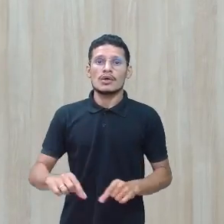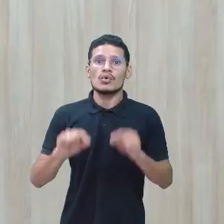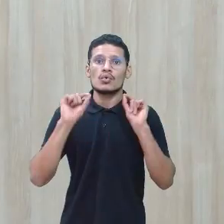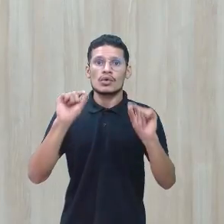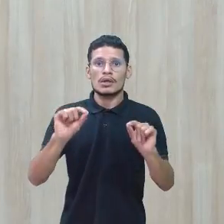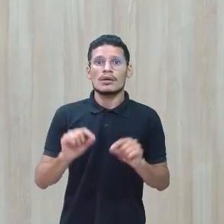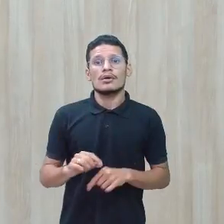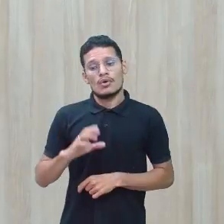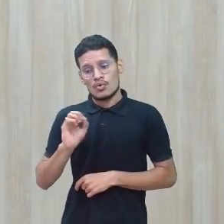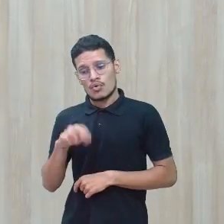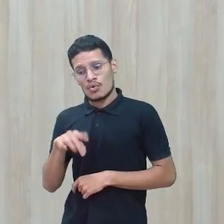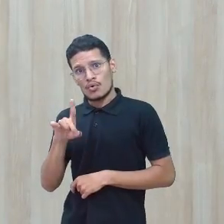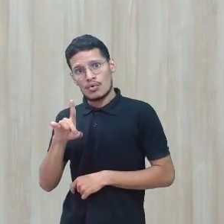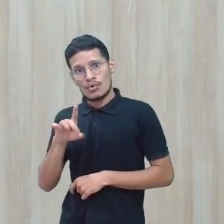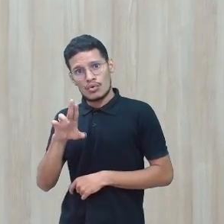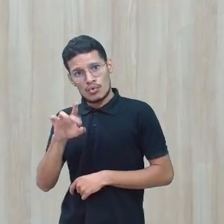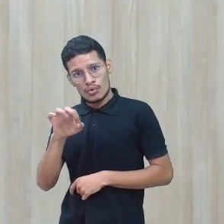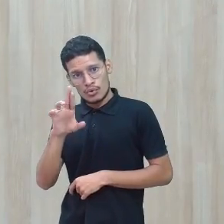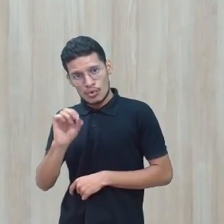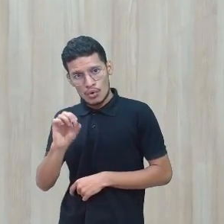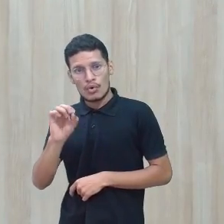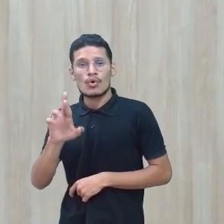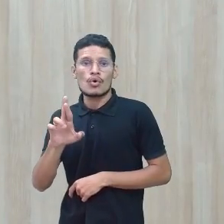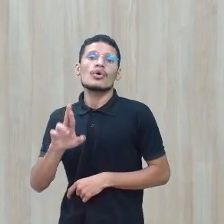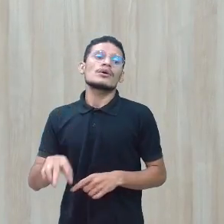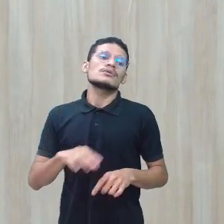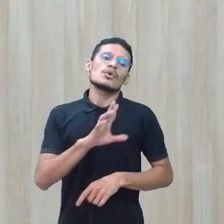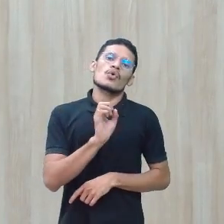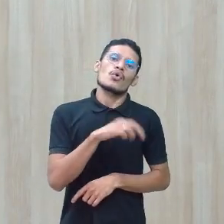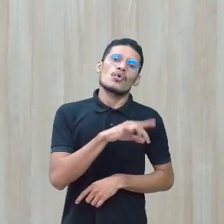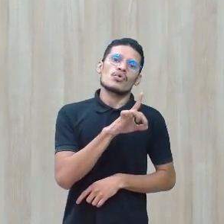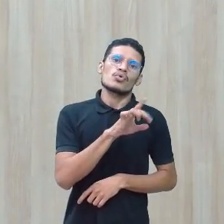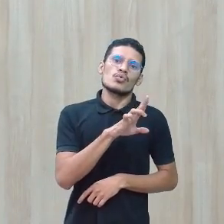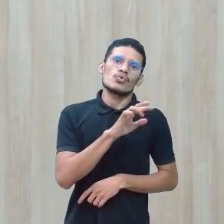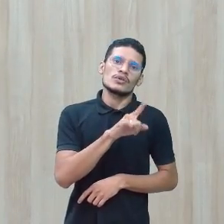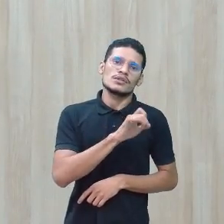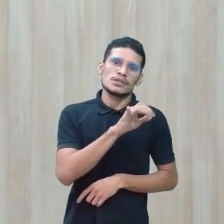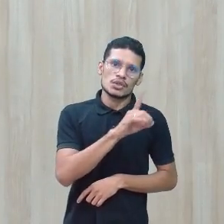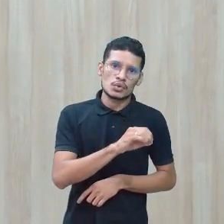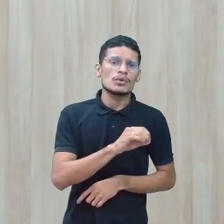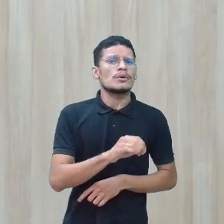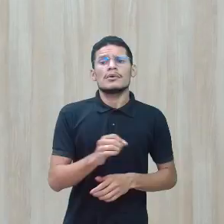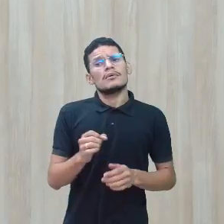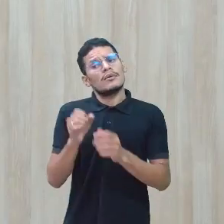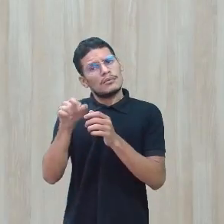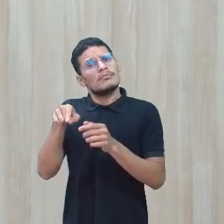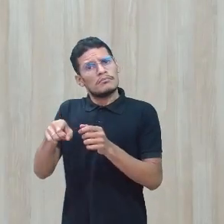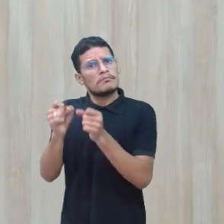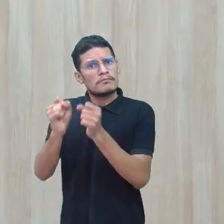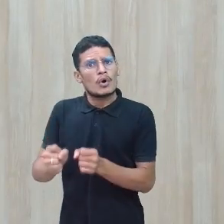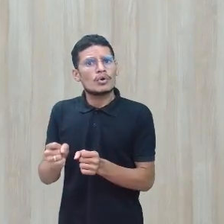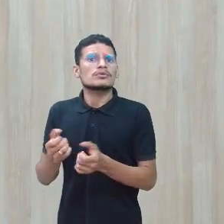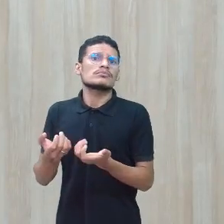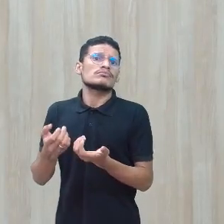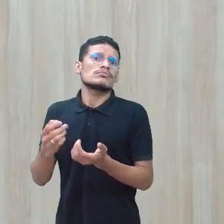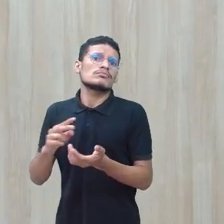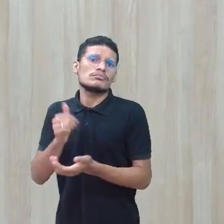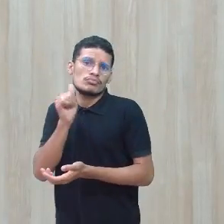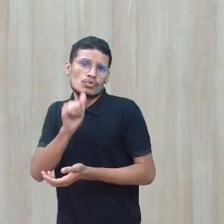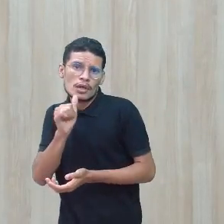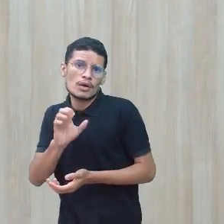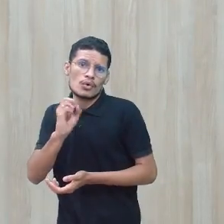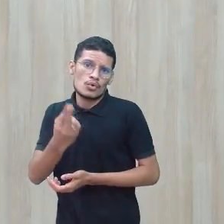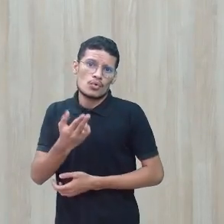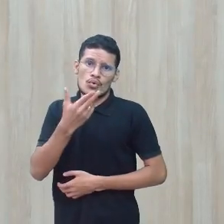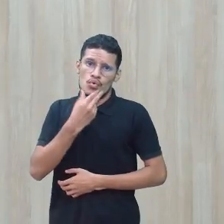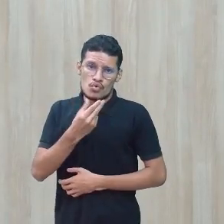o condutor e o conduzido. Esse condutor, ele pode ser a dama e o cavalheiro pode ser conduzido, ou